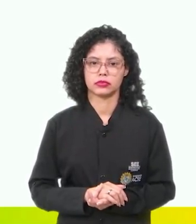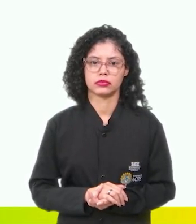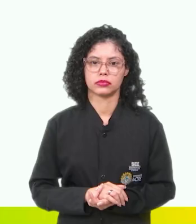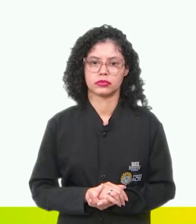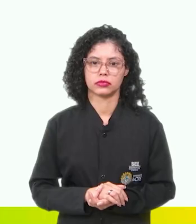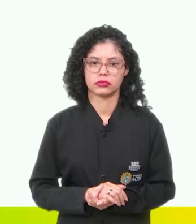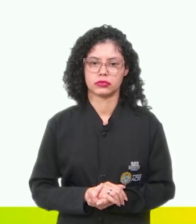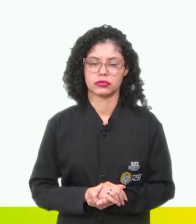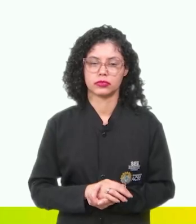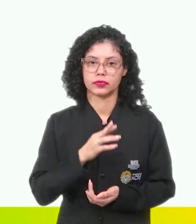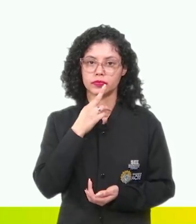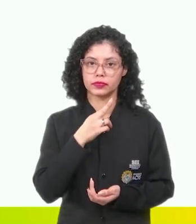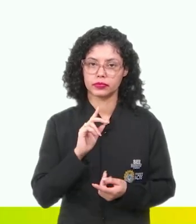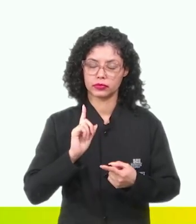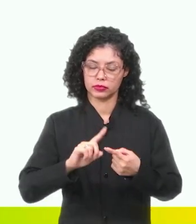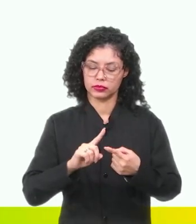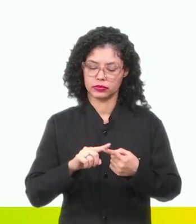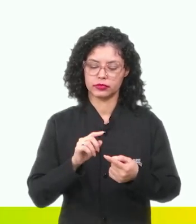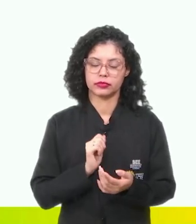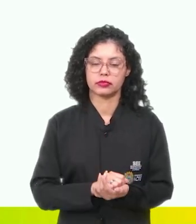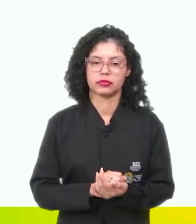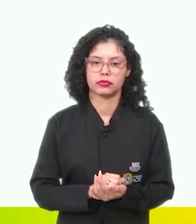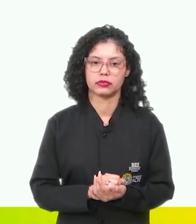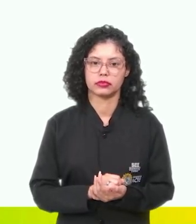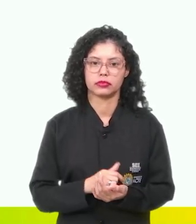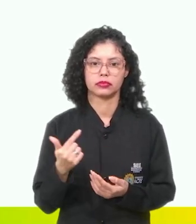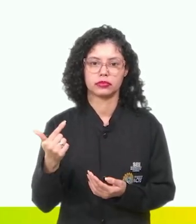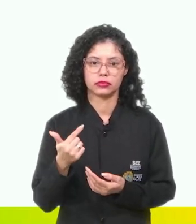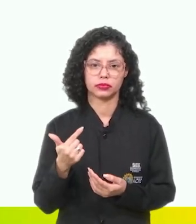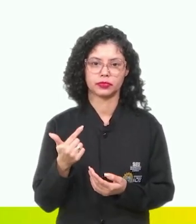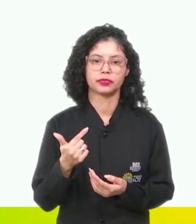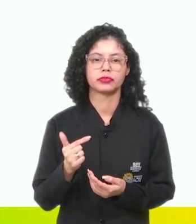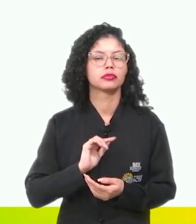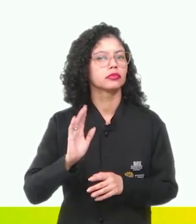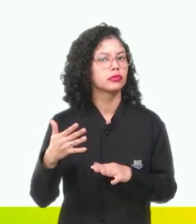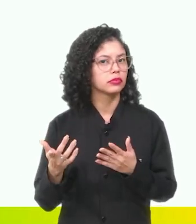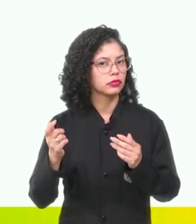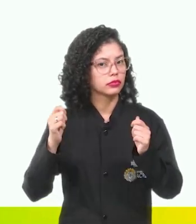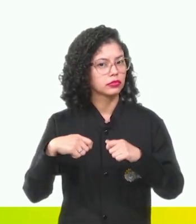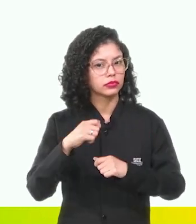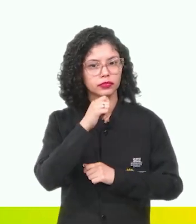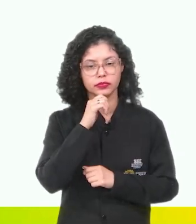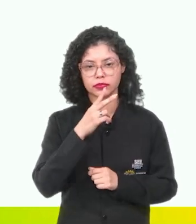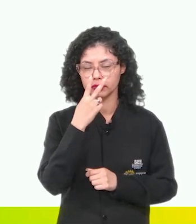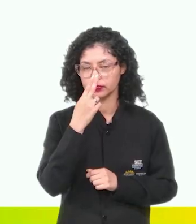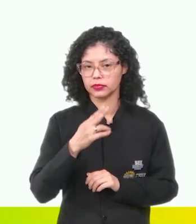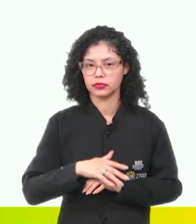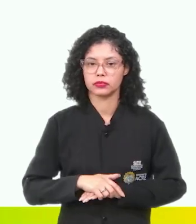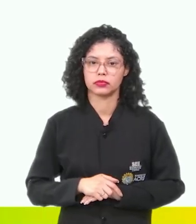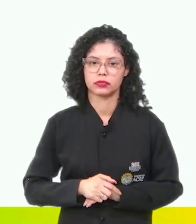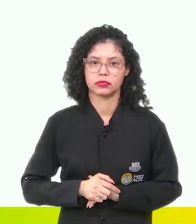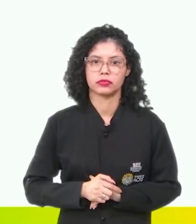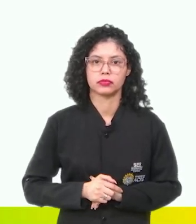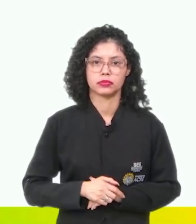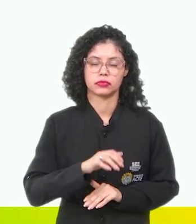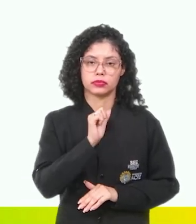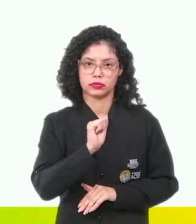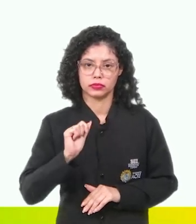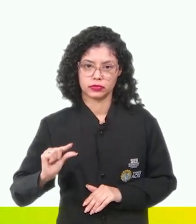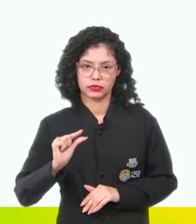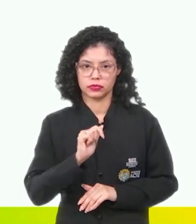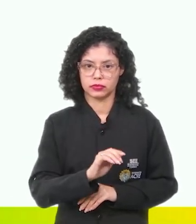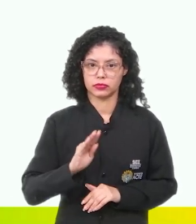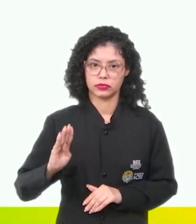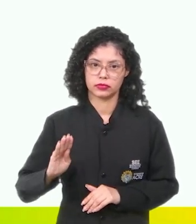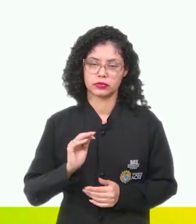Isso a gente já respondeu a primeira pergunta. E a segunda pergunta, qual é a probabilidade de aparecer azinho, azinho, bezinho, bezinho? Aí eu faço